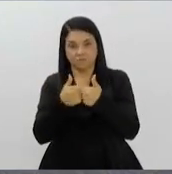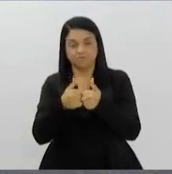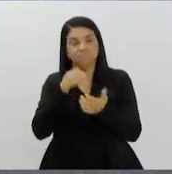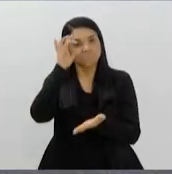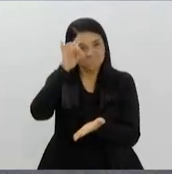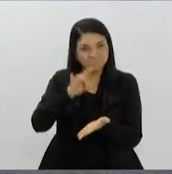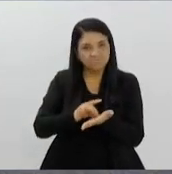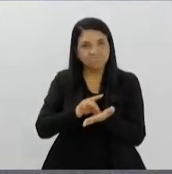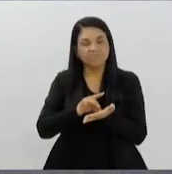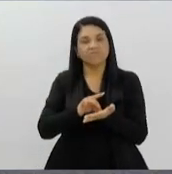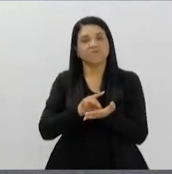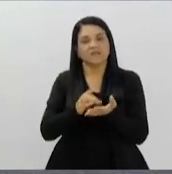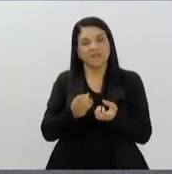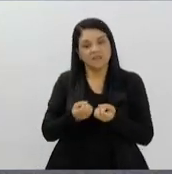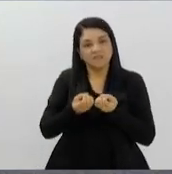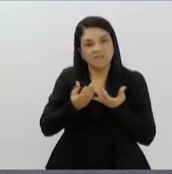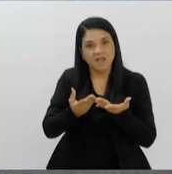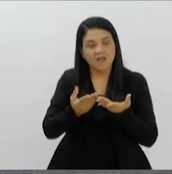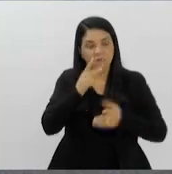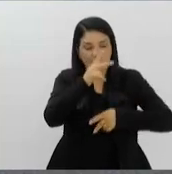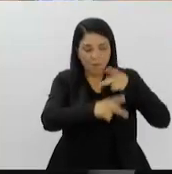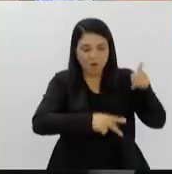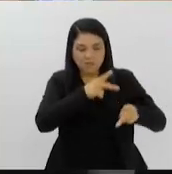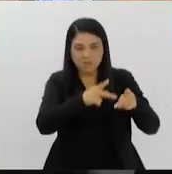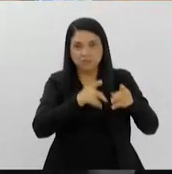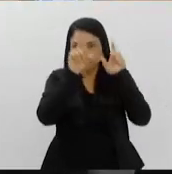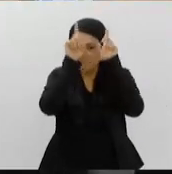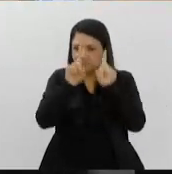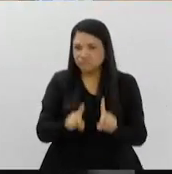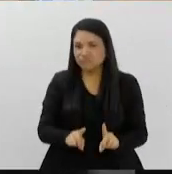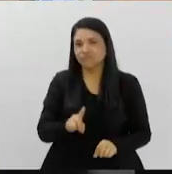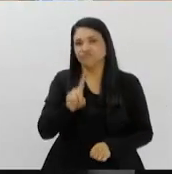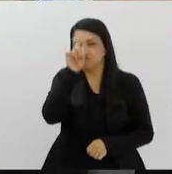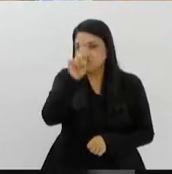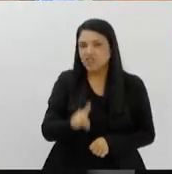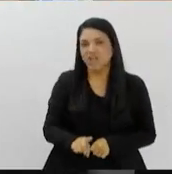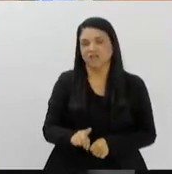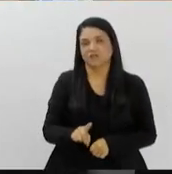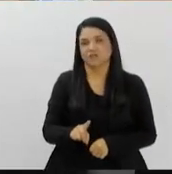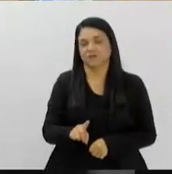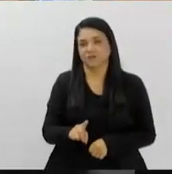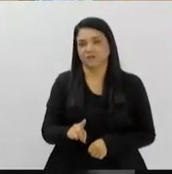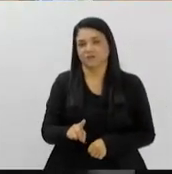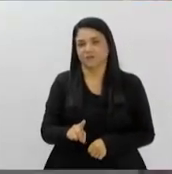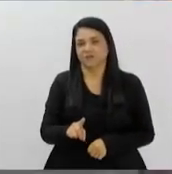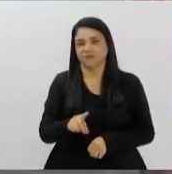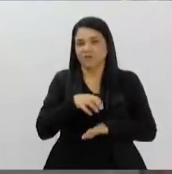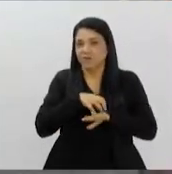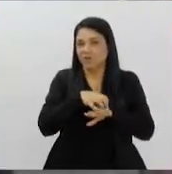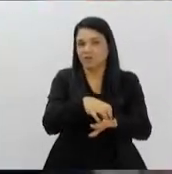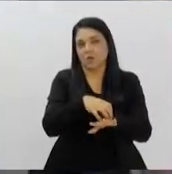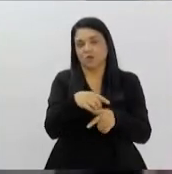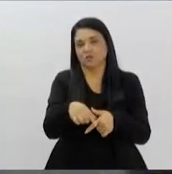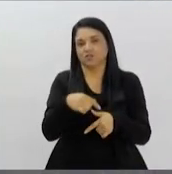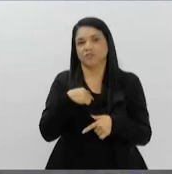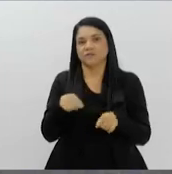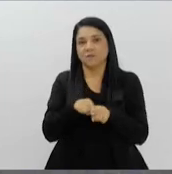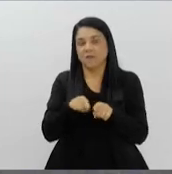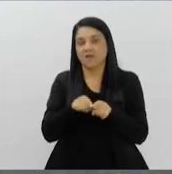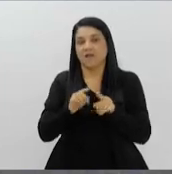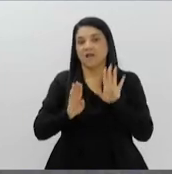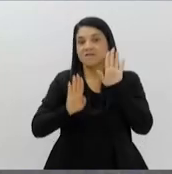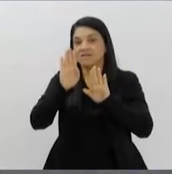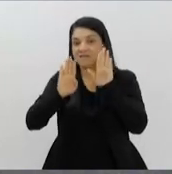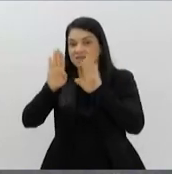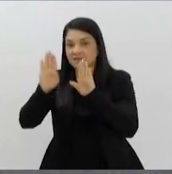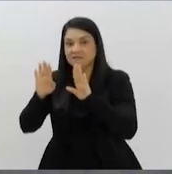realmente condições de transporte digno à população e pedir ao secretário a licitação das linhas de ônibus, que há tantos anos